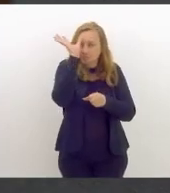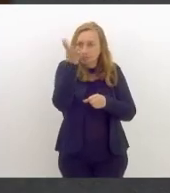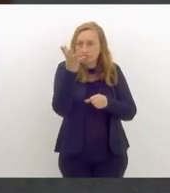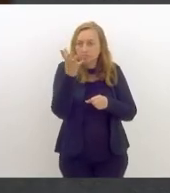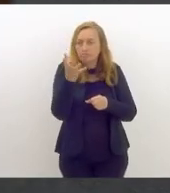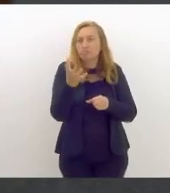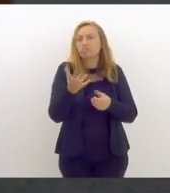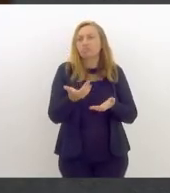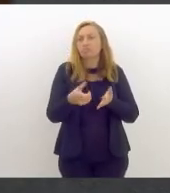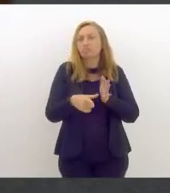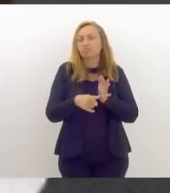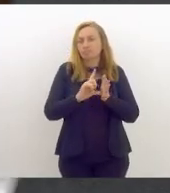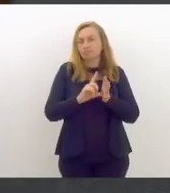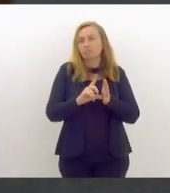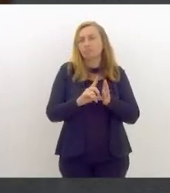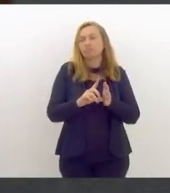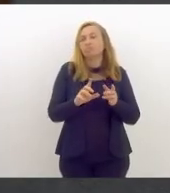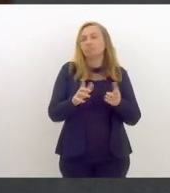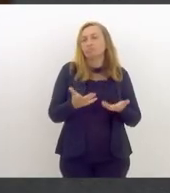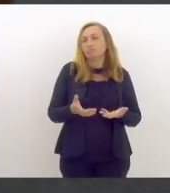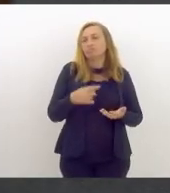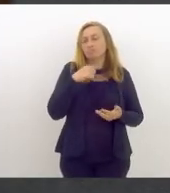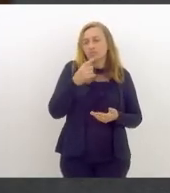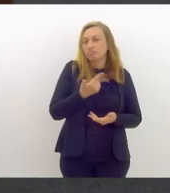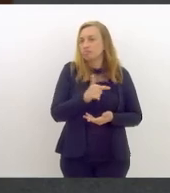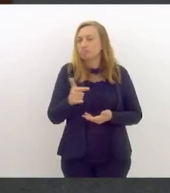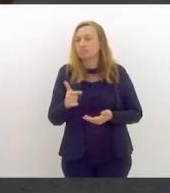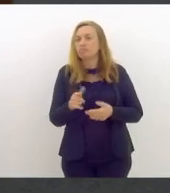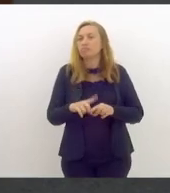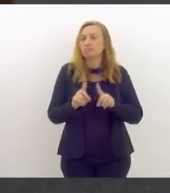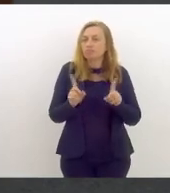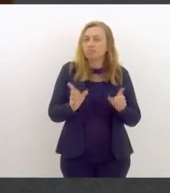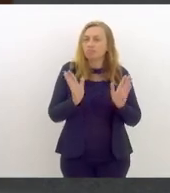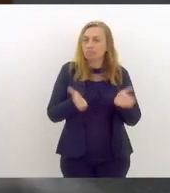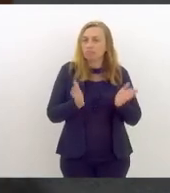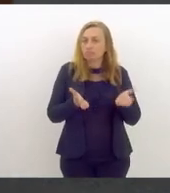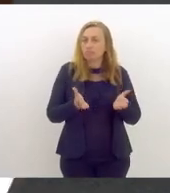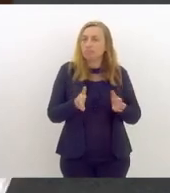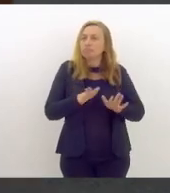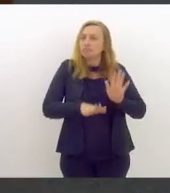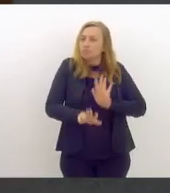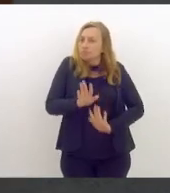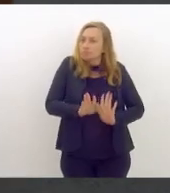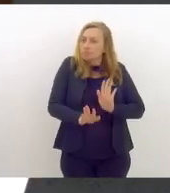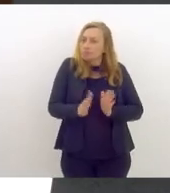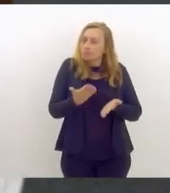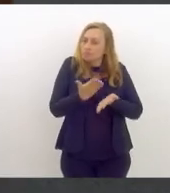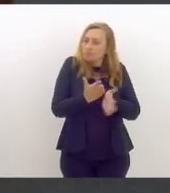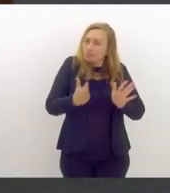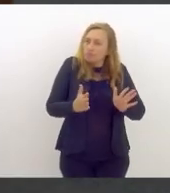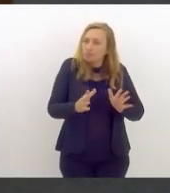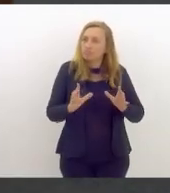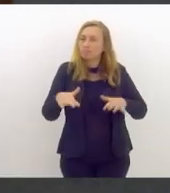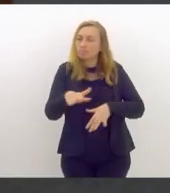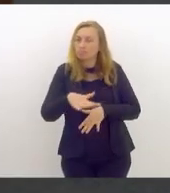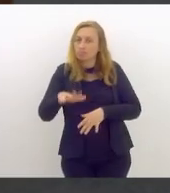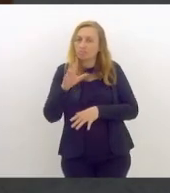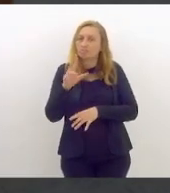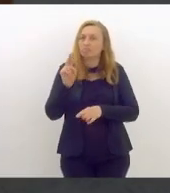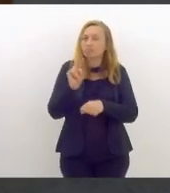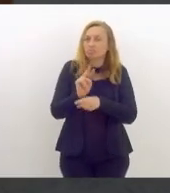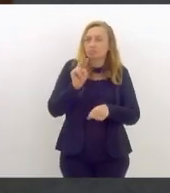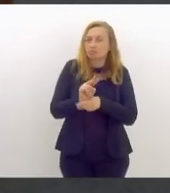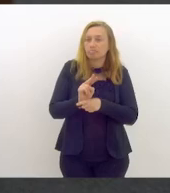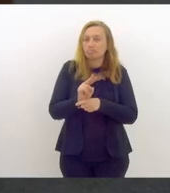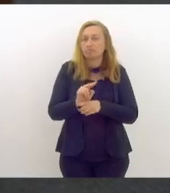antes. Eu não tenho dúvida. Agora, é ter cautela em acabar com uma unidade de proteção integral. Então, eu tenho